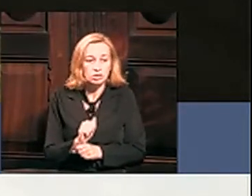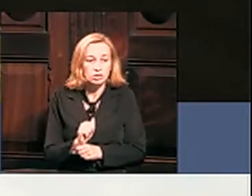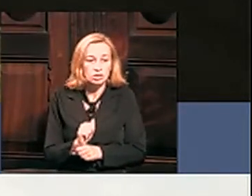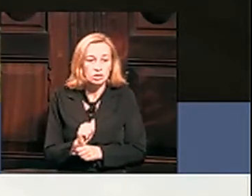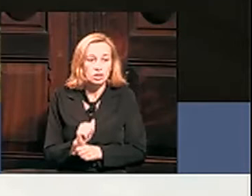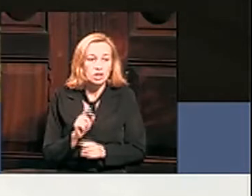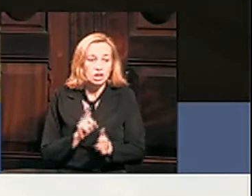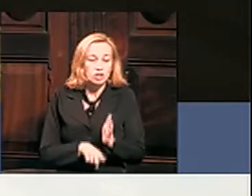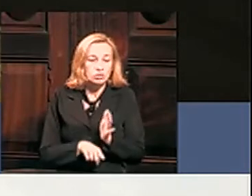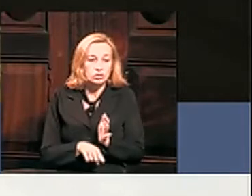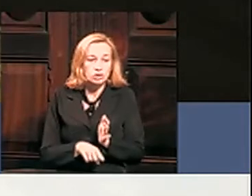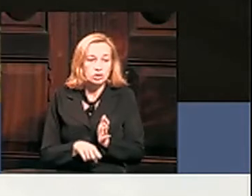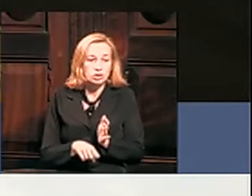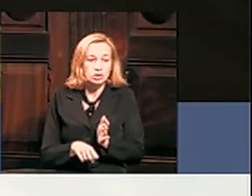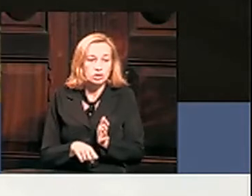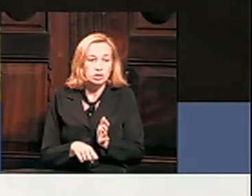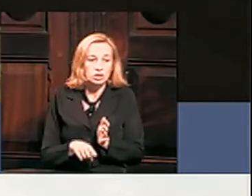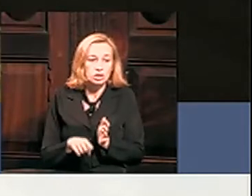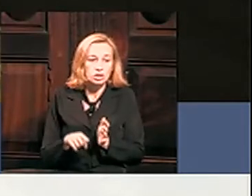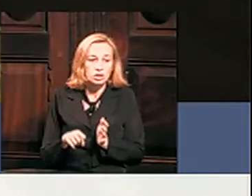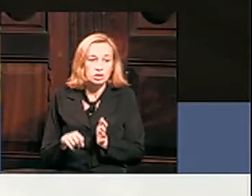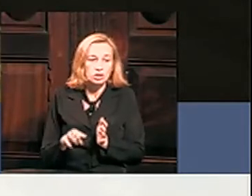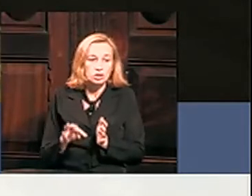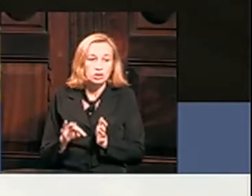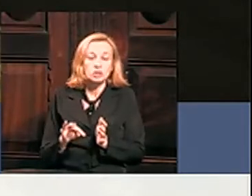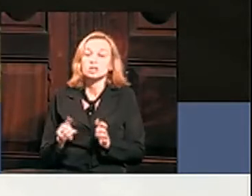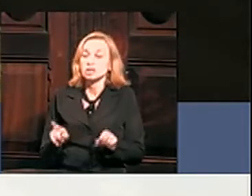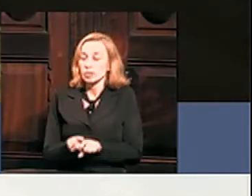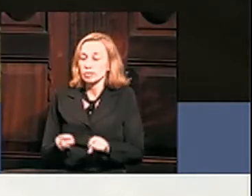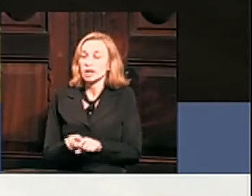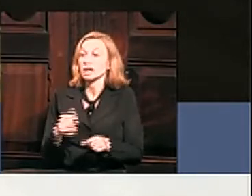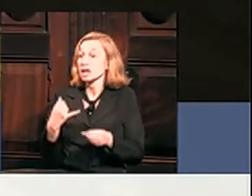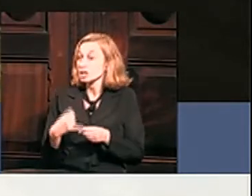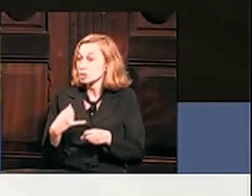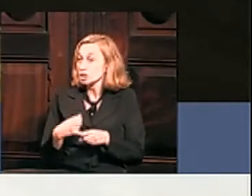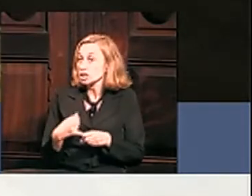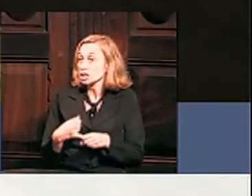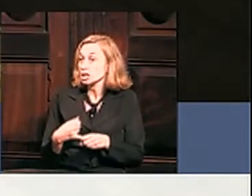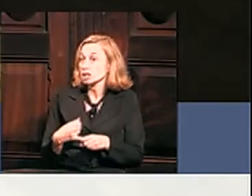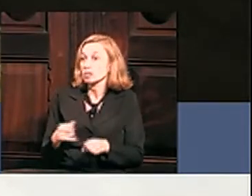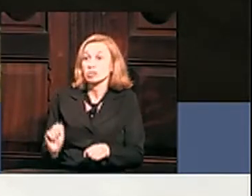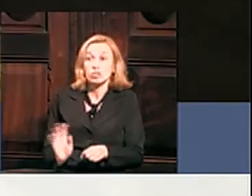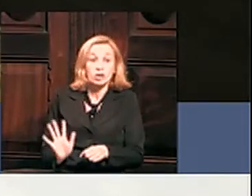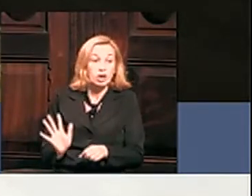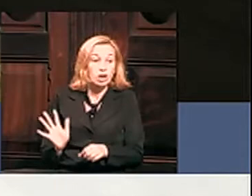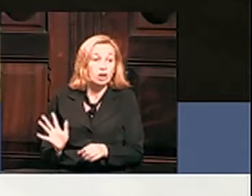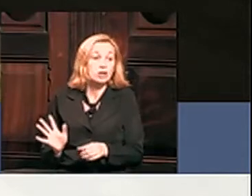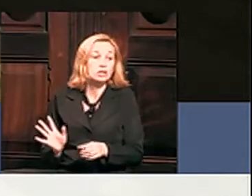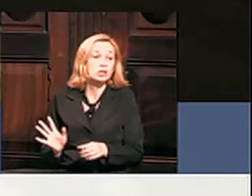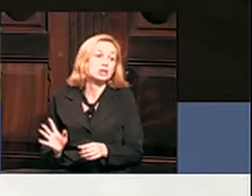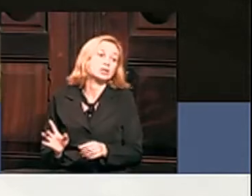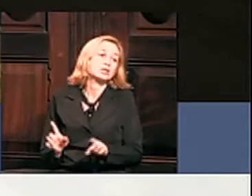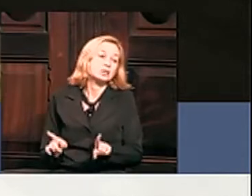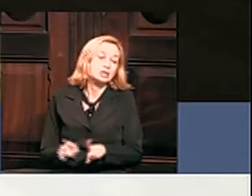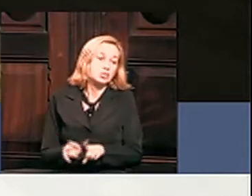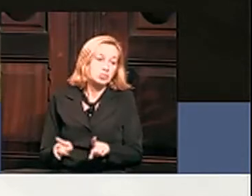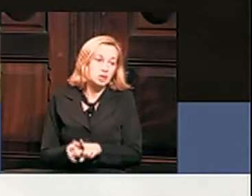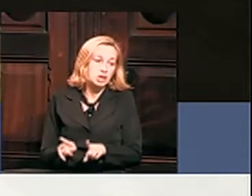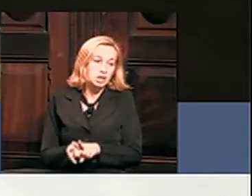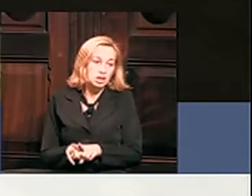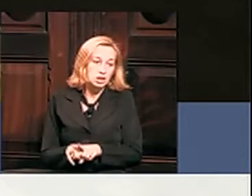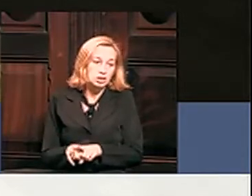conseguíssemos reduzir o ICMS da gasolina. Da gasolina, que também é um